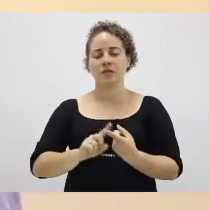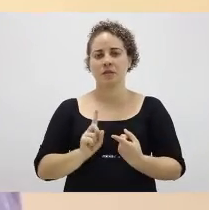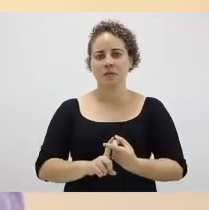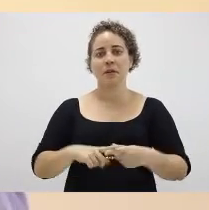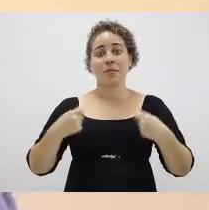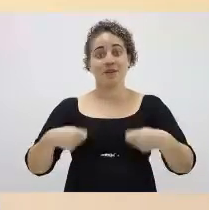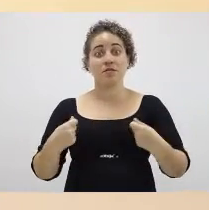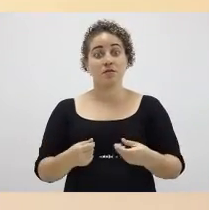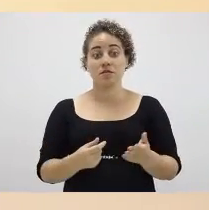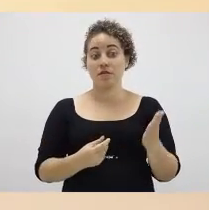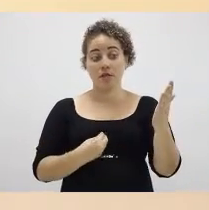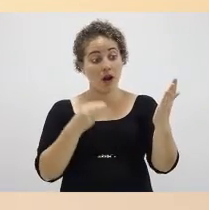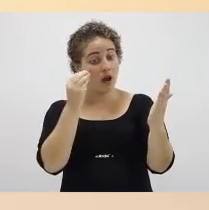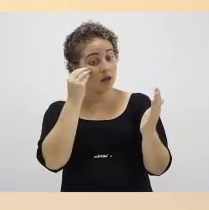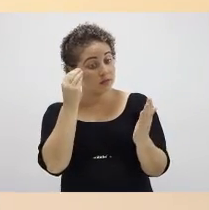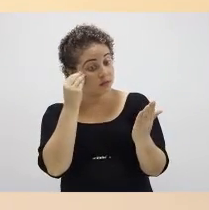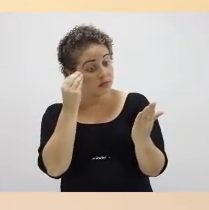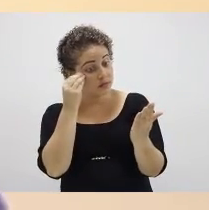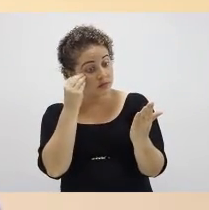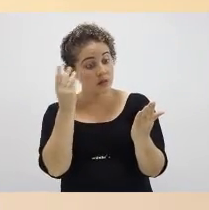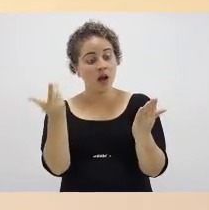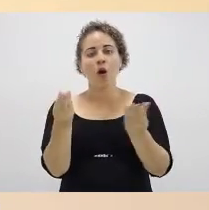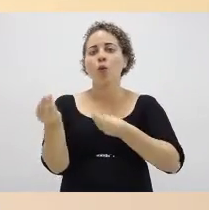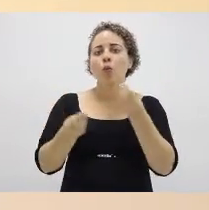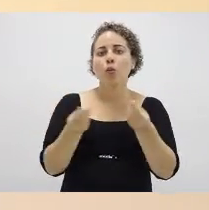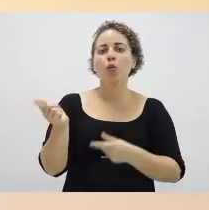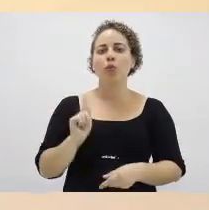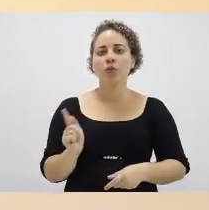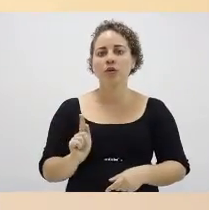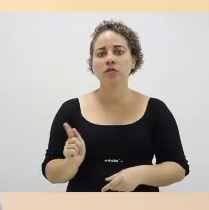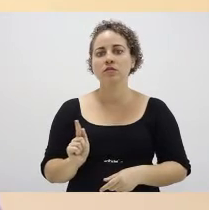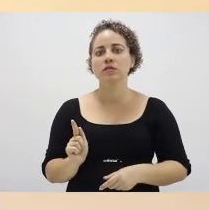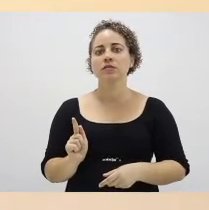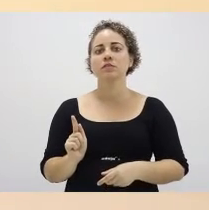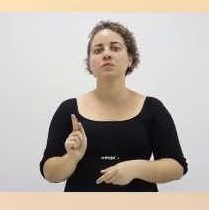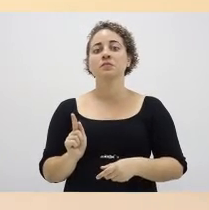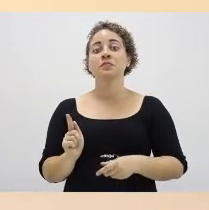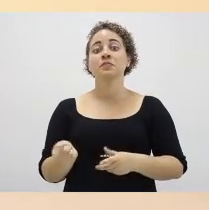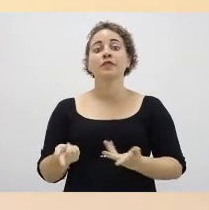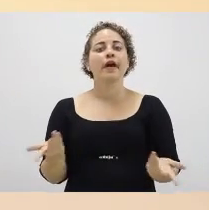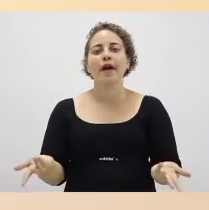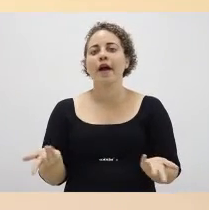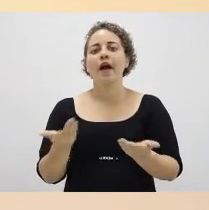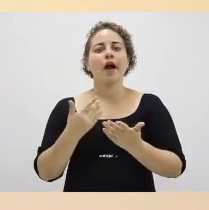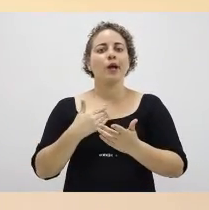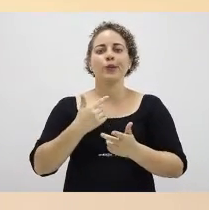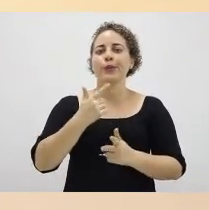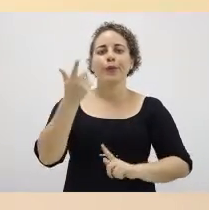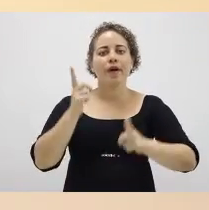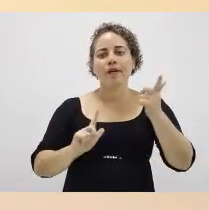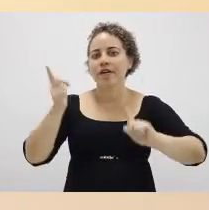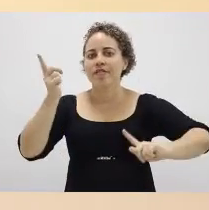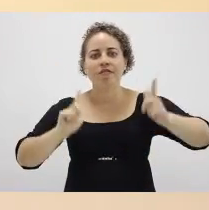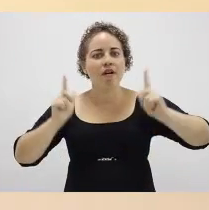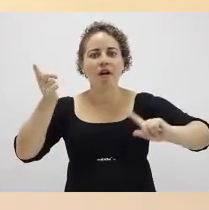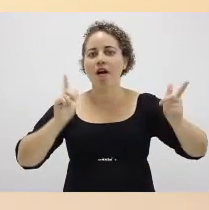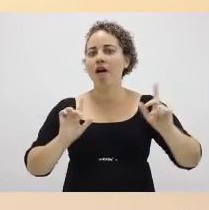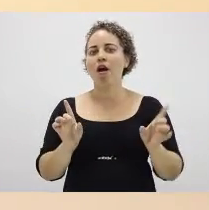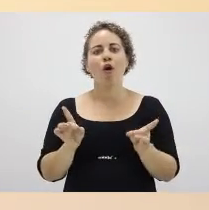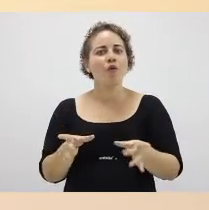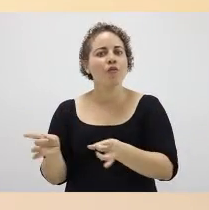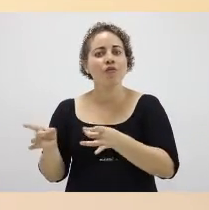movimentação de vendas desse refrigerante e que veja, por exemplo, que a tendência no carnaval é vender mais